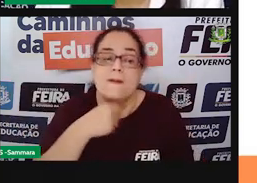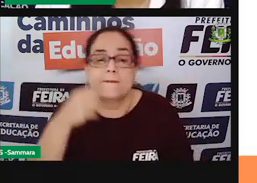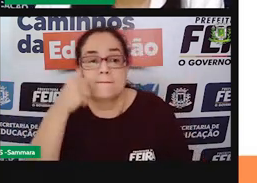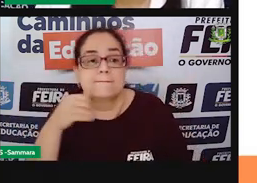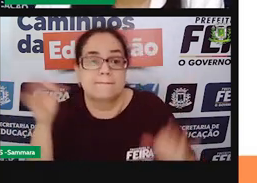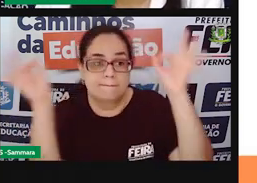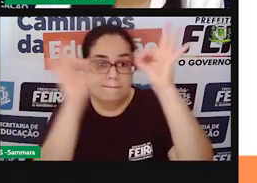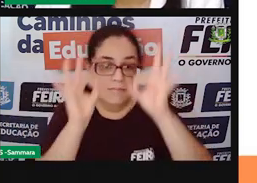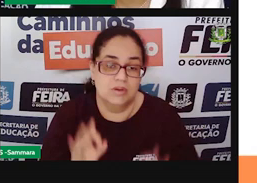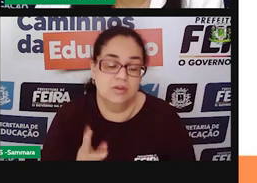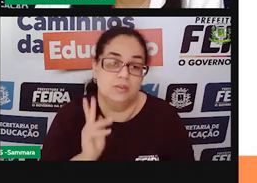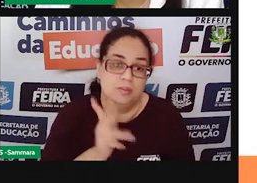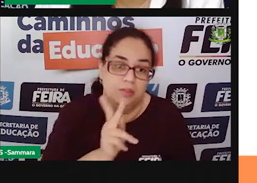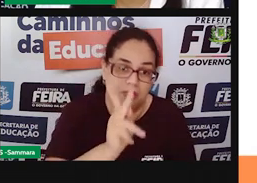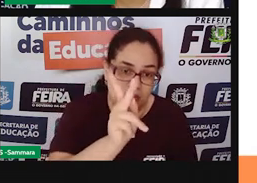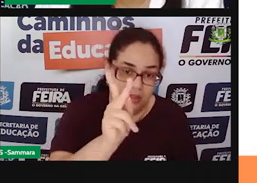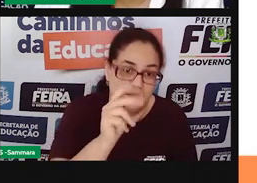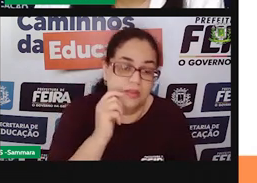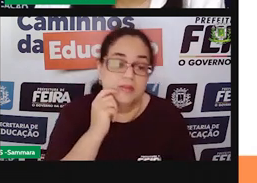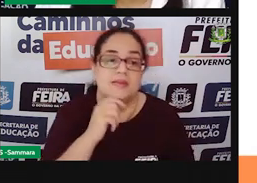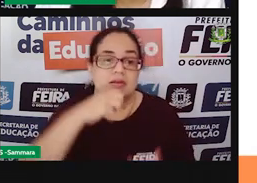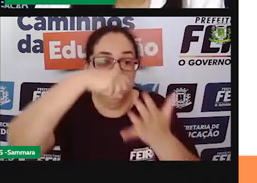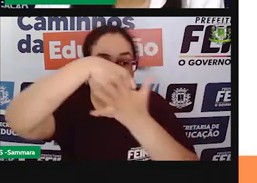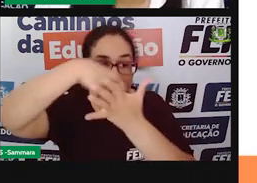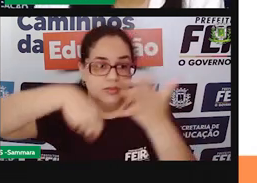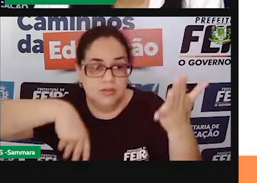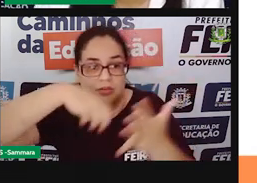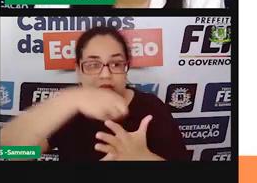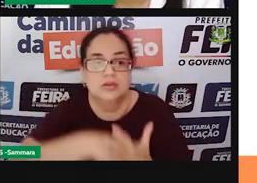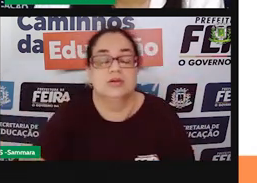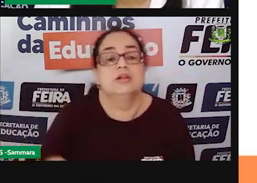para dar continuidade a essa aula de linguagens.